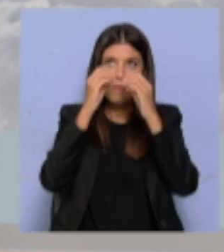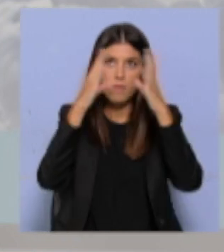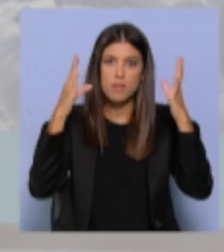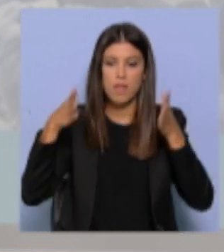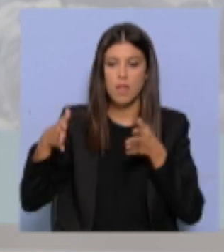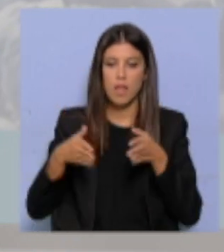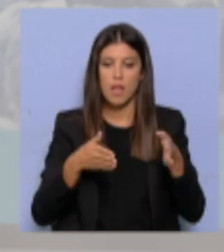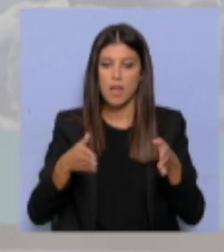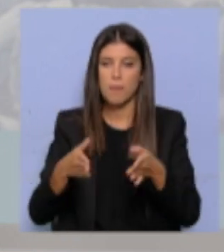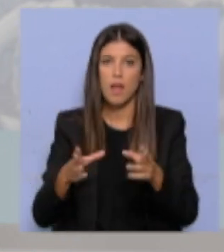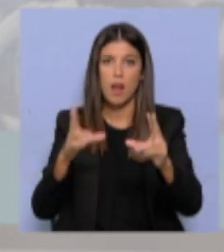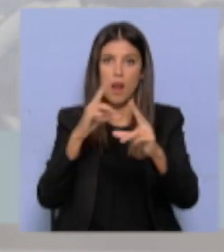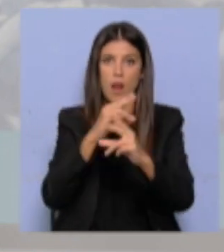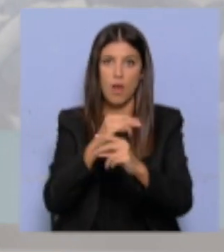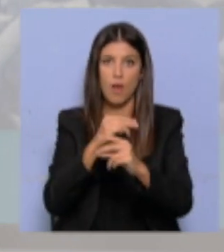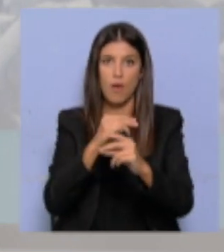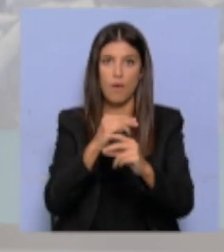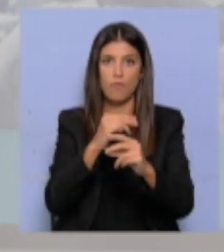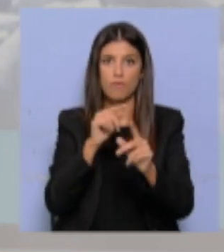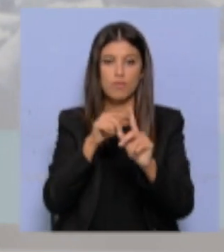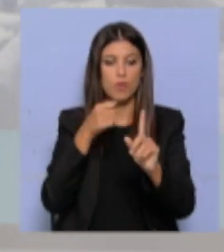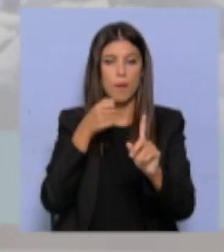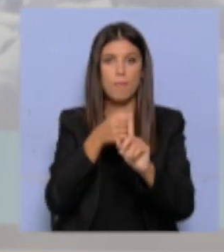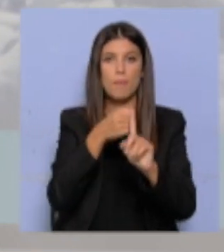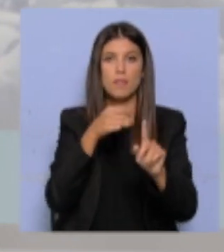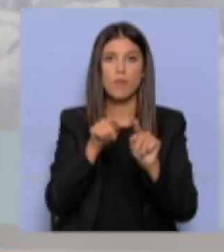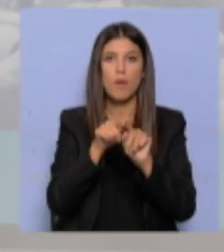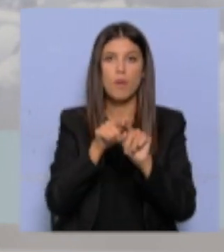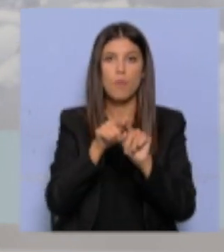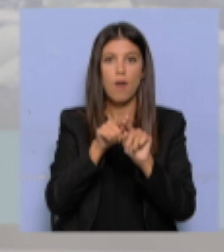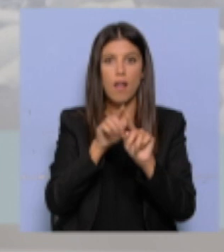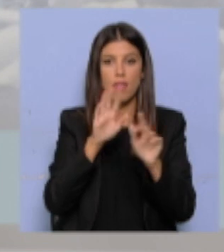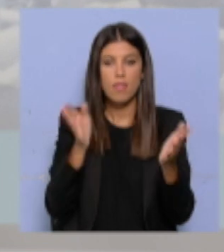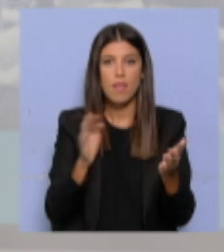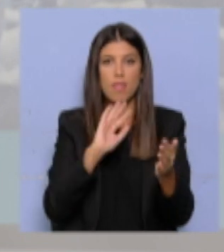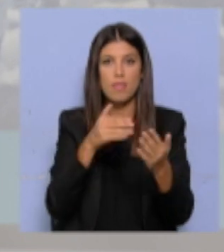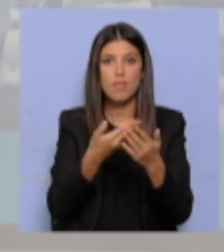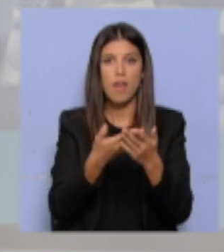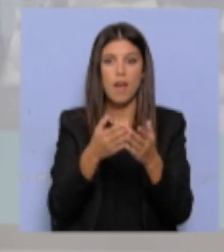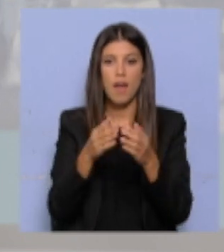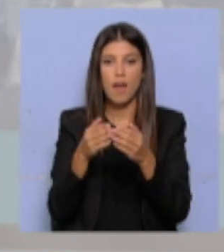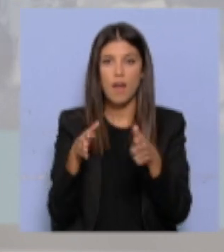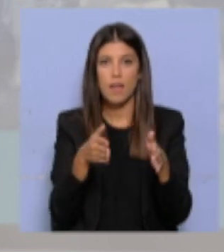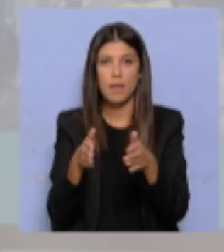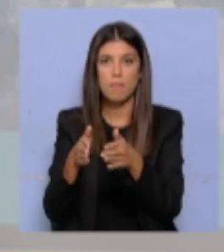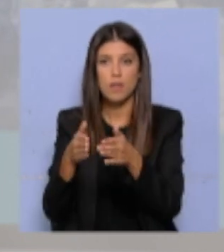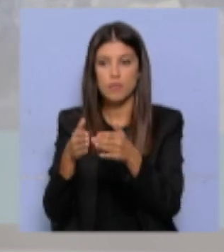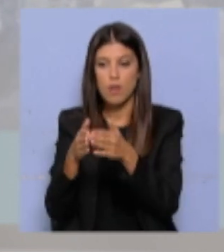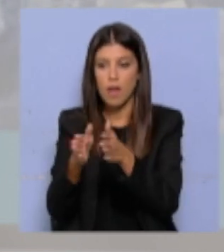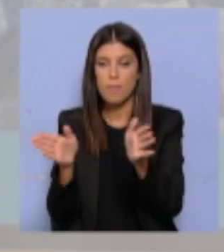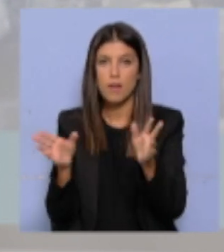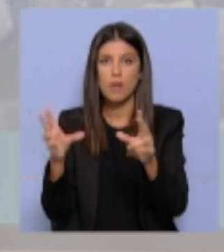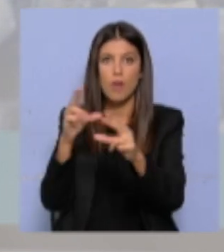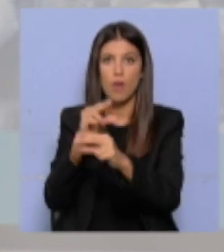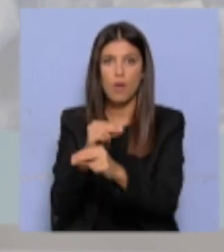caminhos. E o paradigma da missão passa por aí, pela abertura de novos caminhos. Eu refiro com alguma frequência